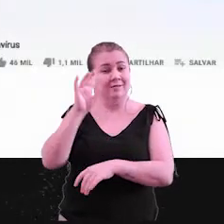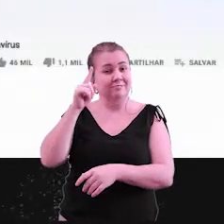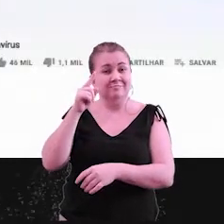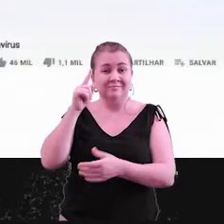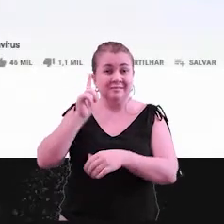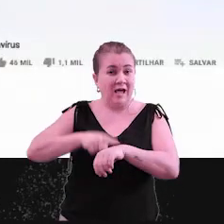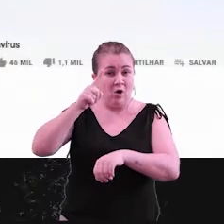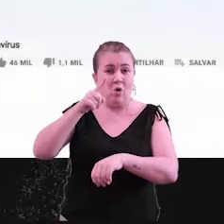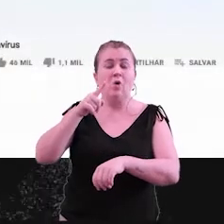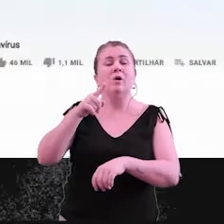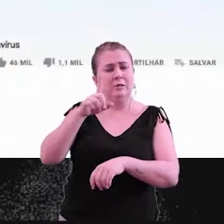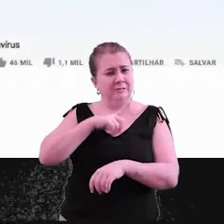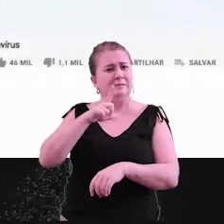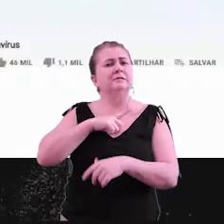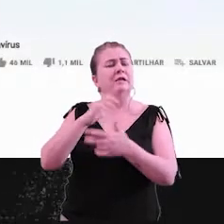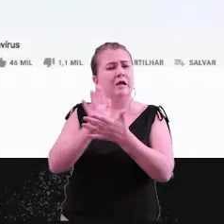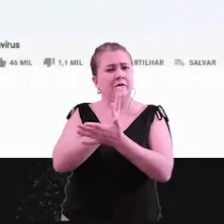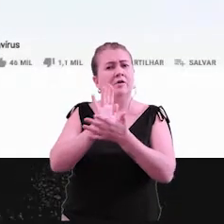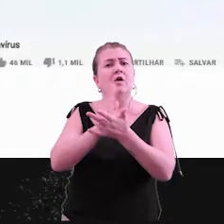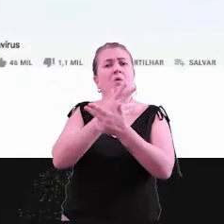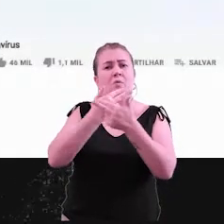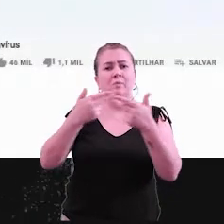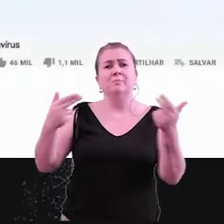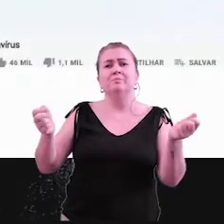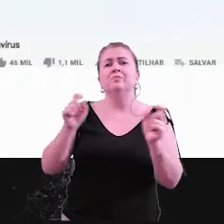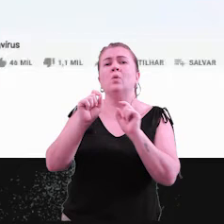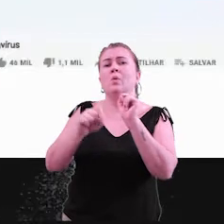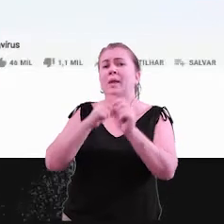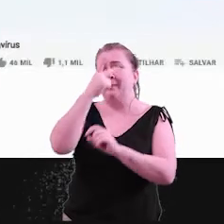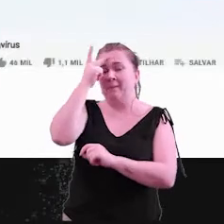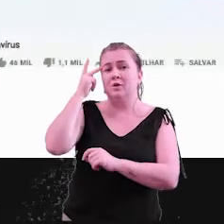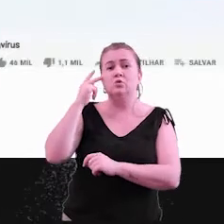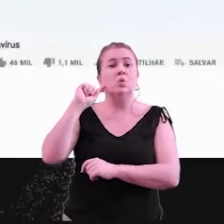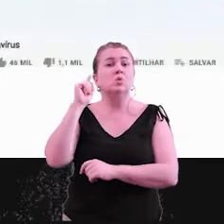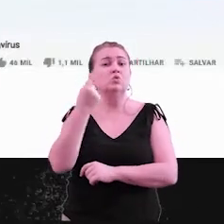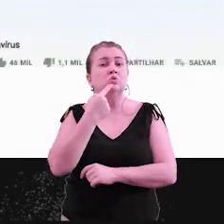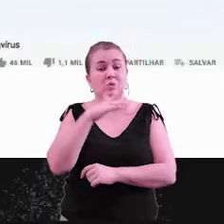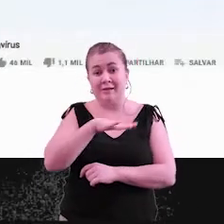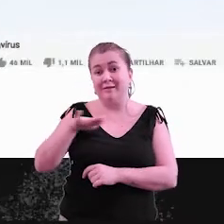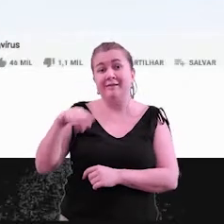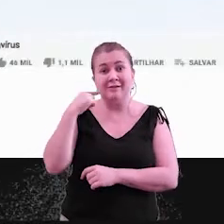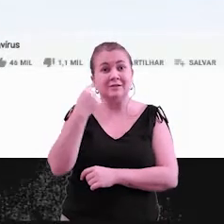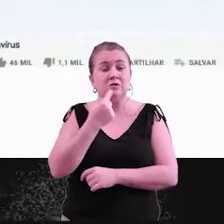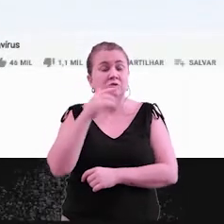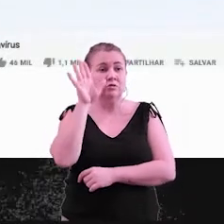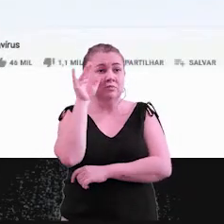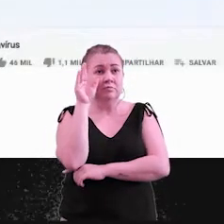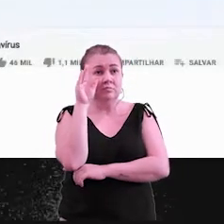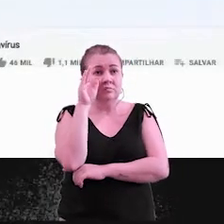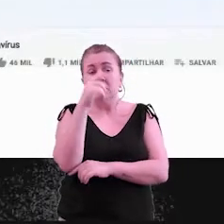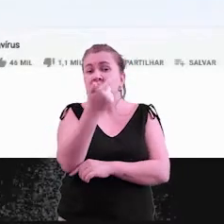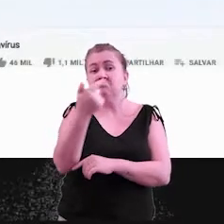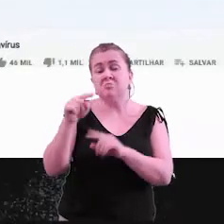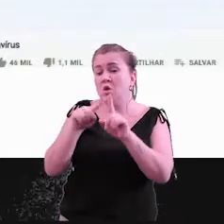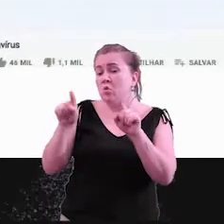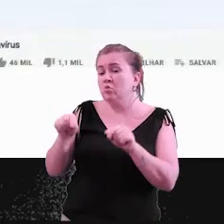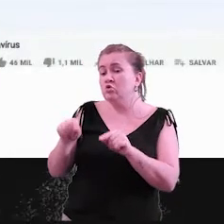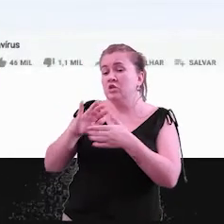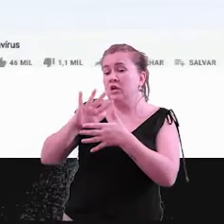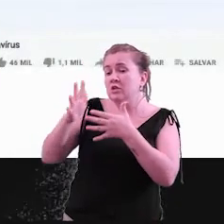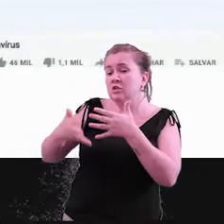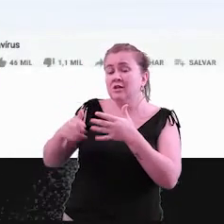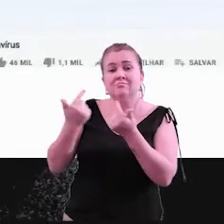feitos comentários nesse sentido, que tinham crianças surdas acompanhando e não tinha janela em Libras, não tinha